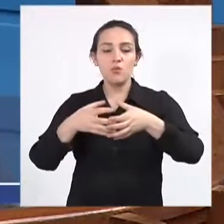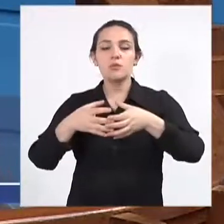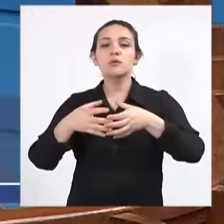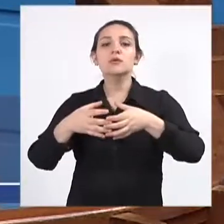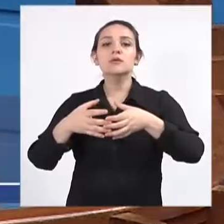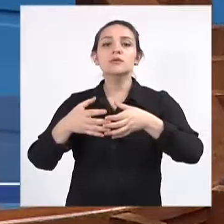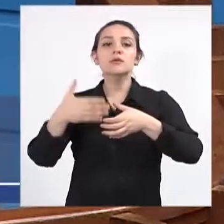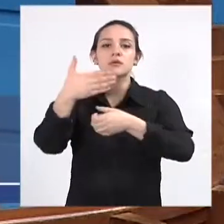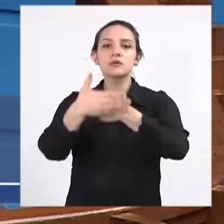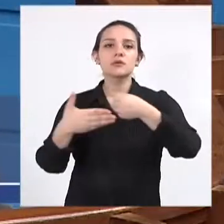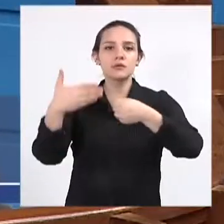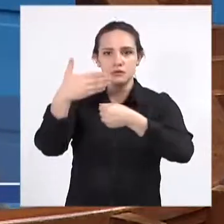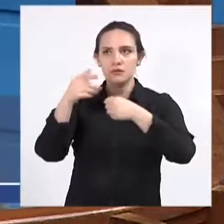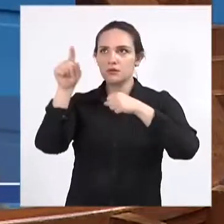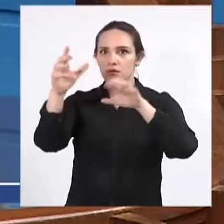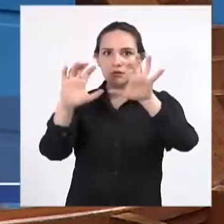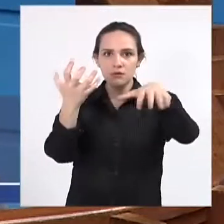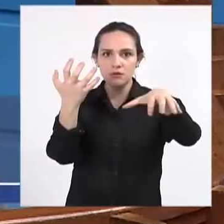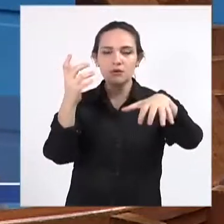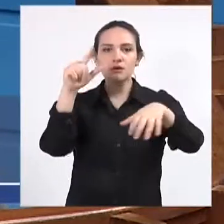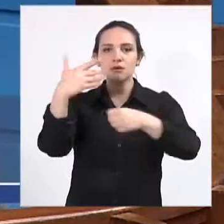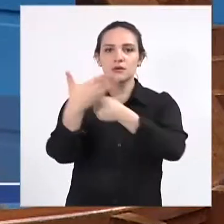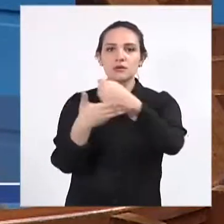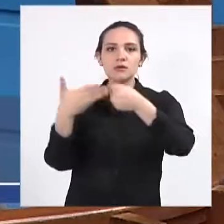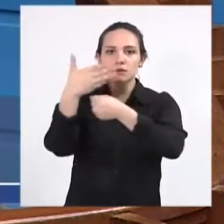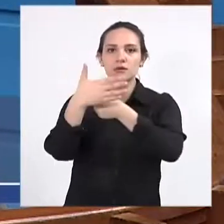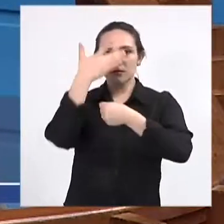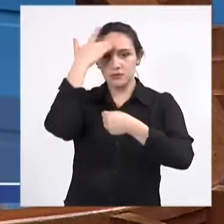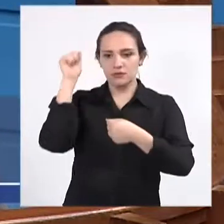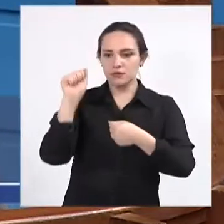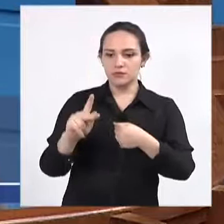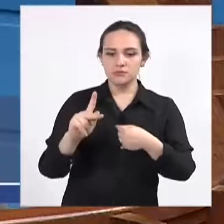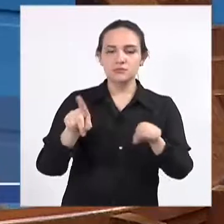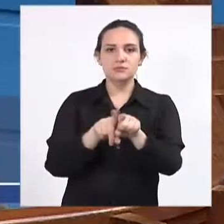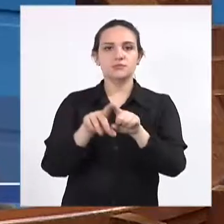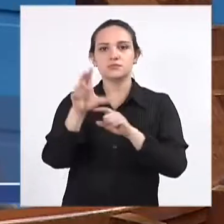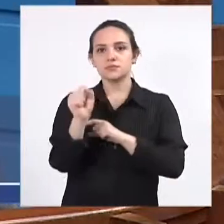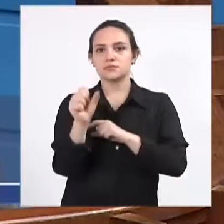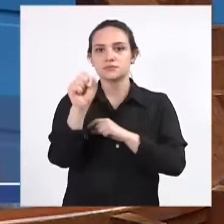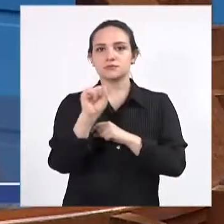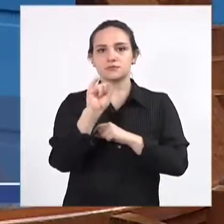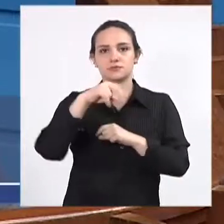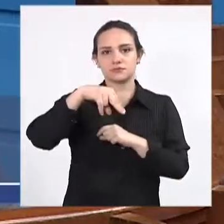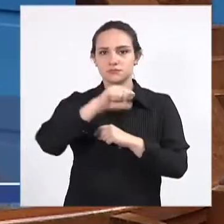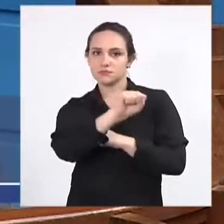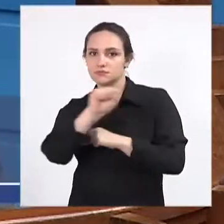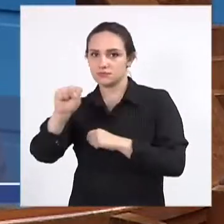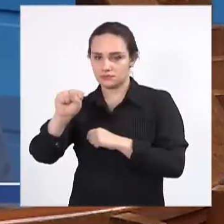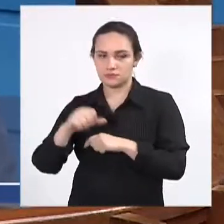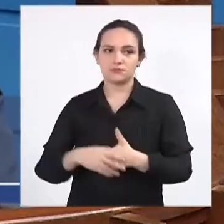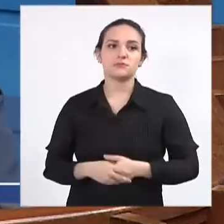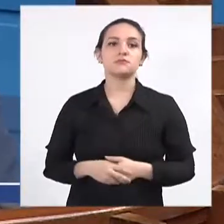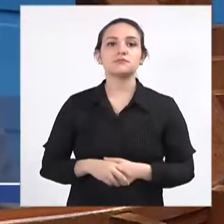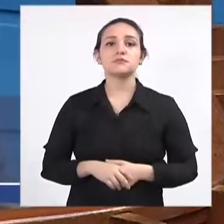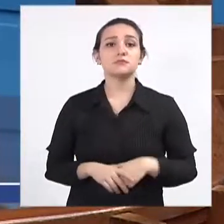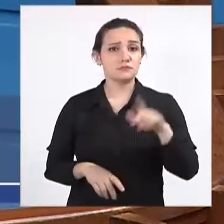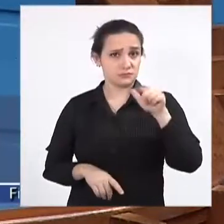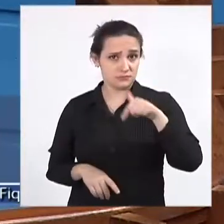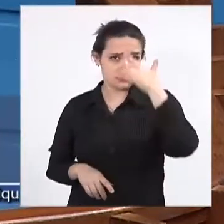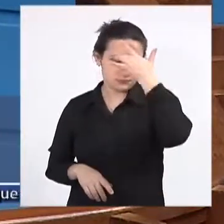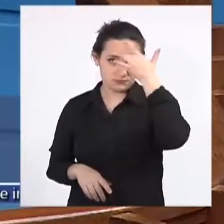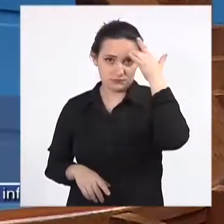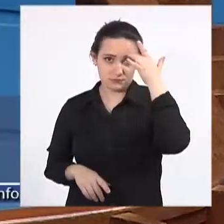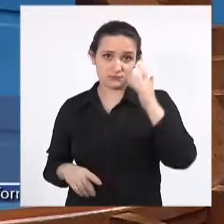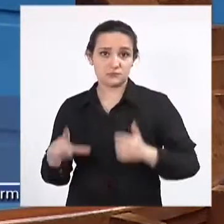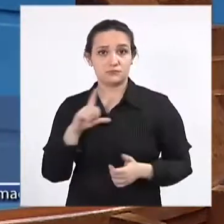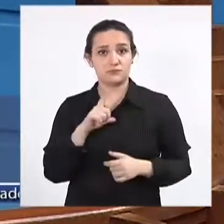Frente Parlamentar do Congresso Nacional em defesa dos aposentados e pensionistas do INSS. Aquelas pessoas que